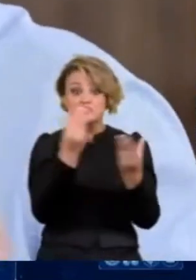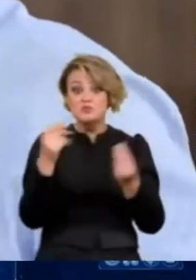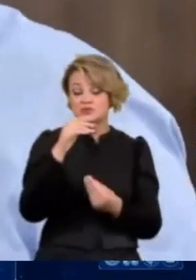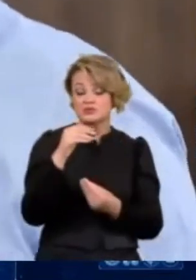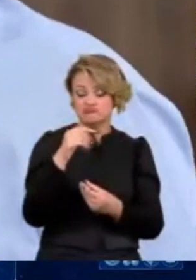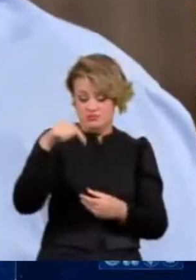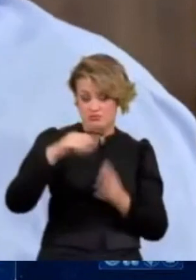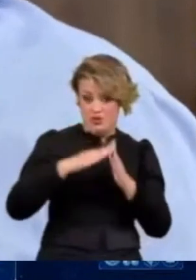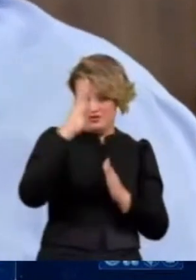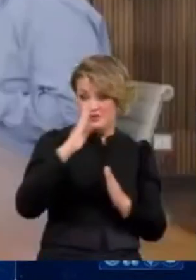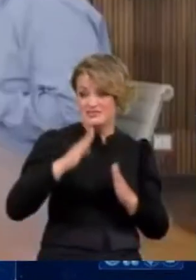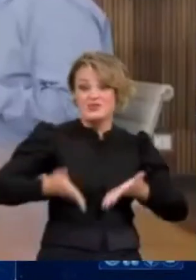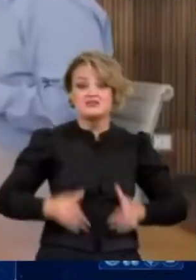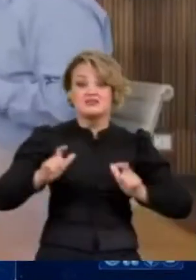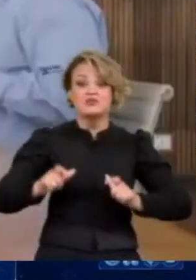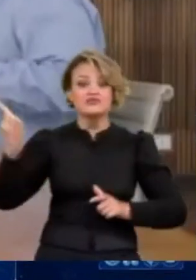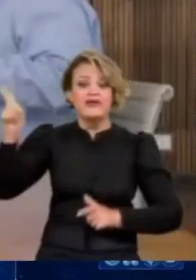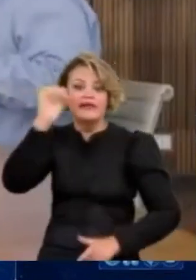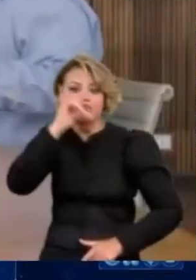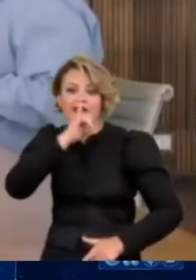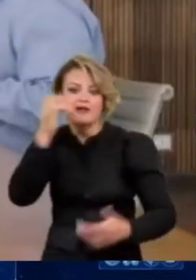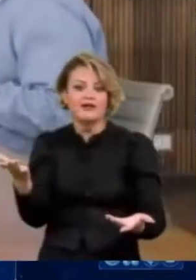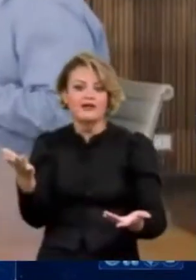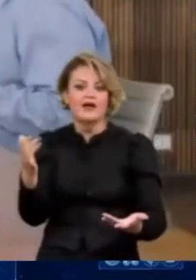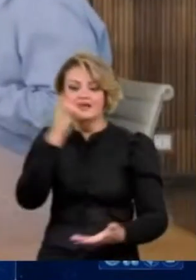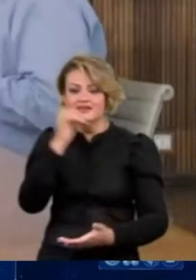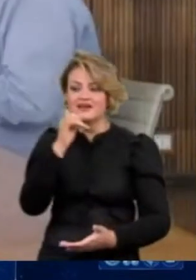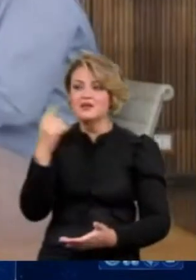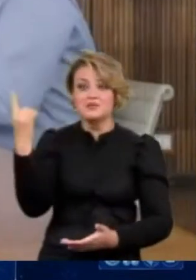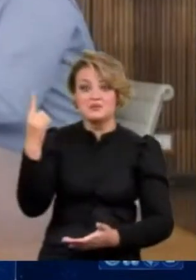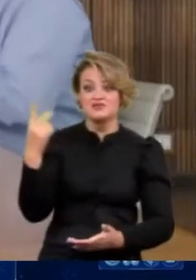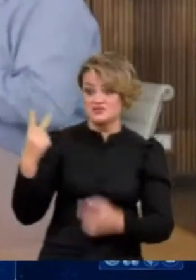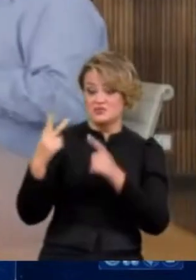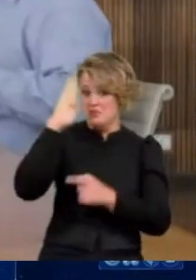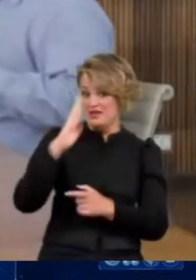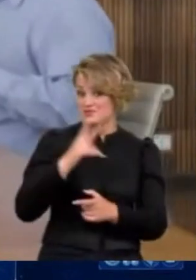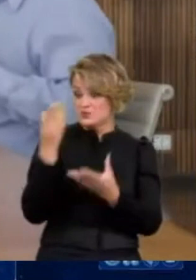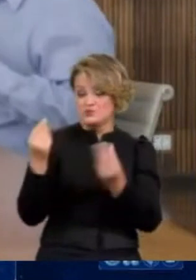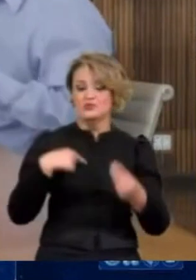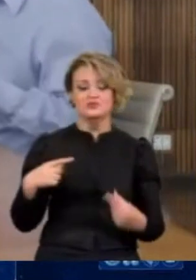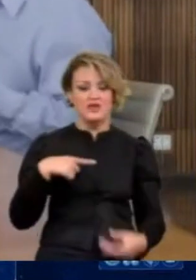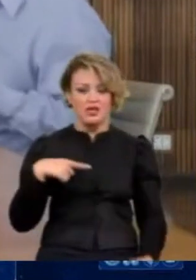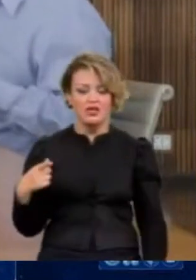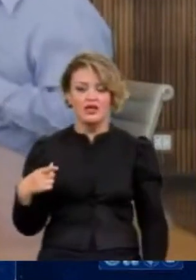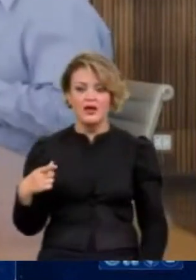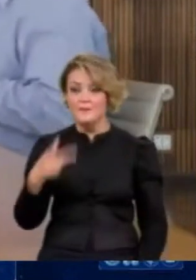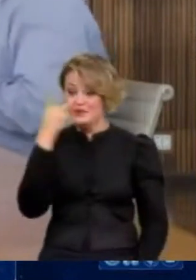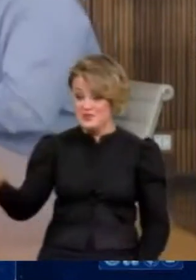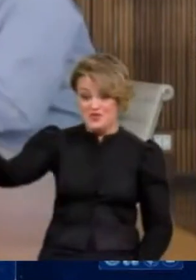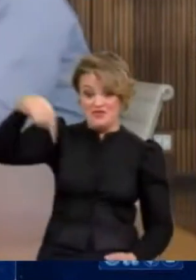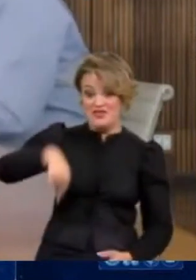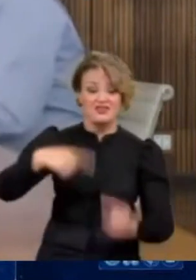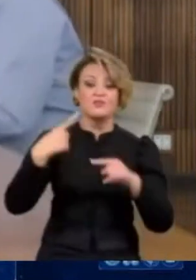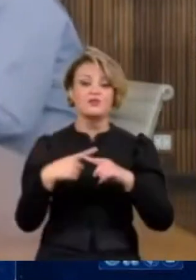país italiano né você vê que ele quando ele olha ele sabe que tá sendo filmado ele já já lida com